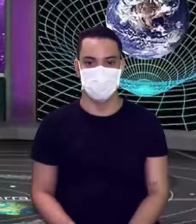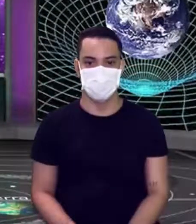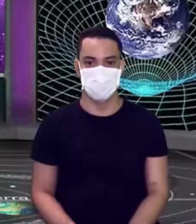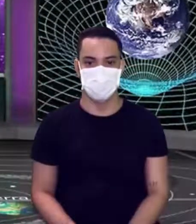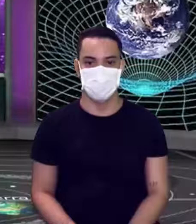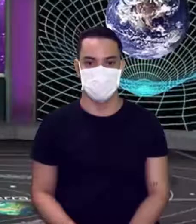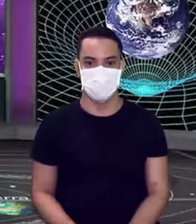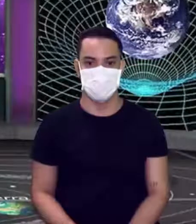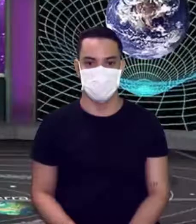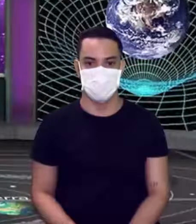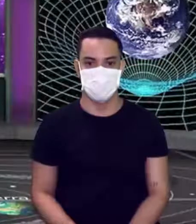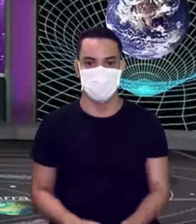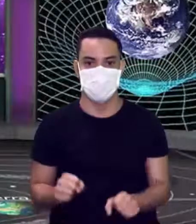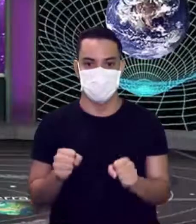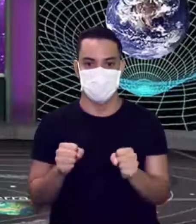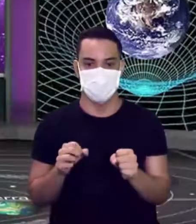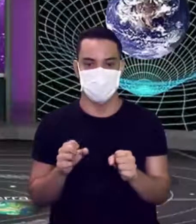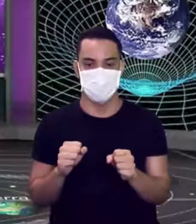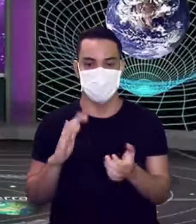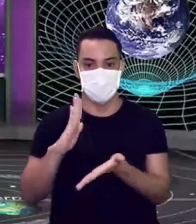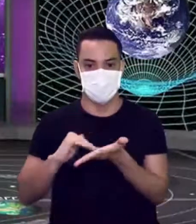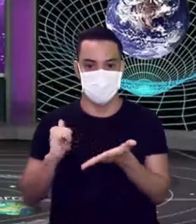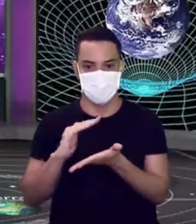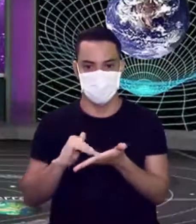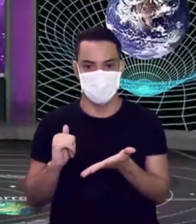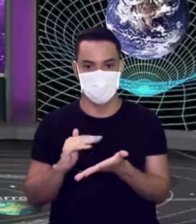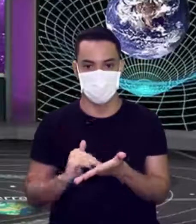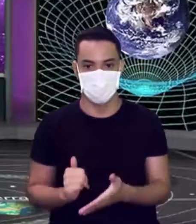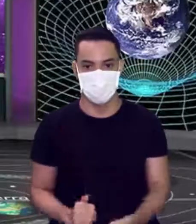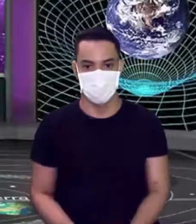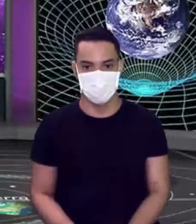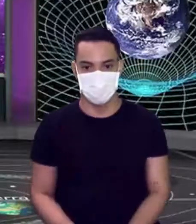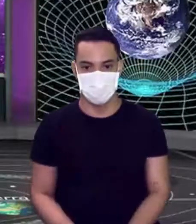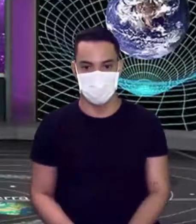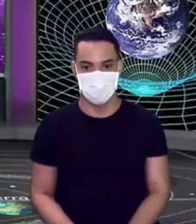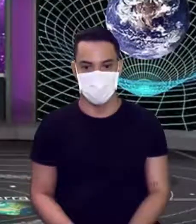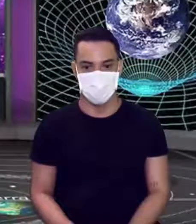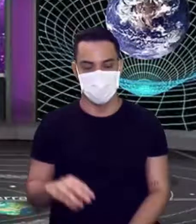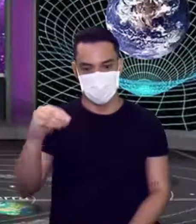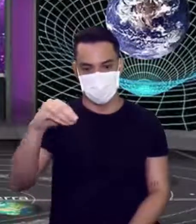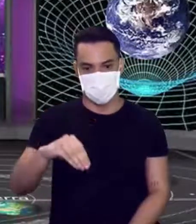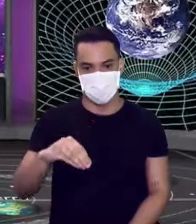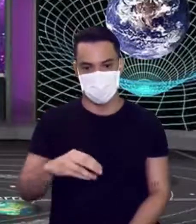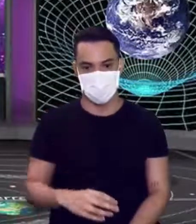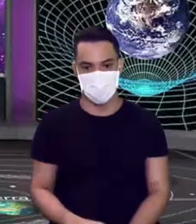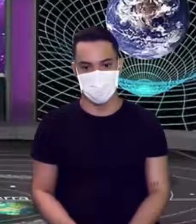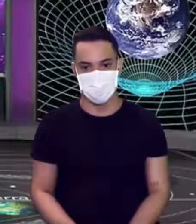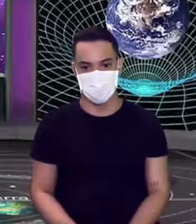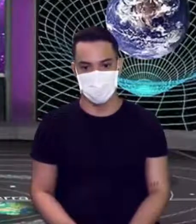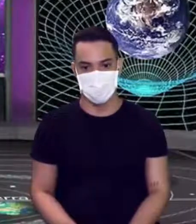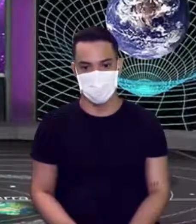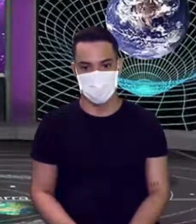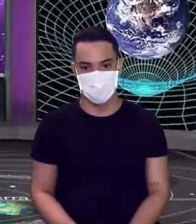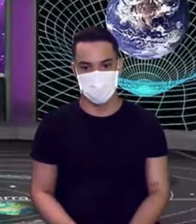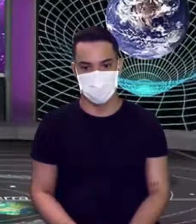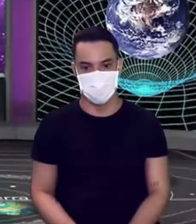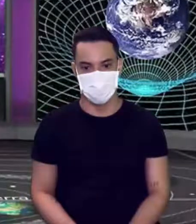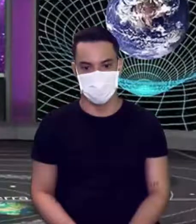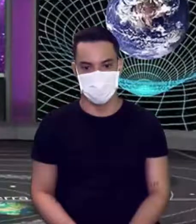uma descarregada, ok? Ó, eu vou pegar aqui, colocar bem na base e vou esperar